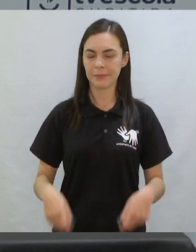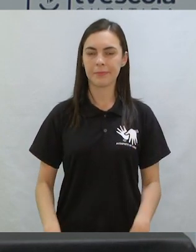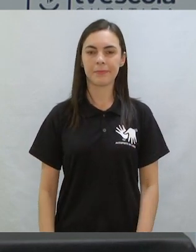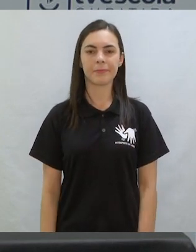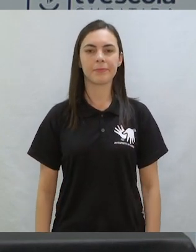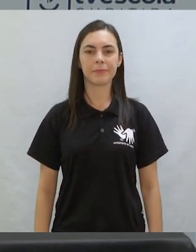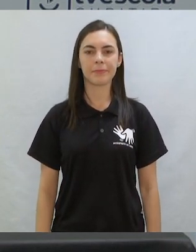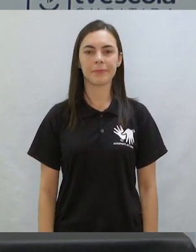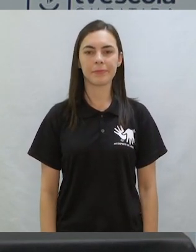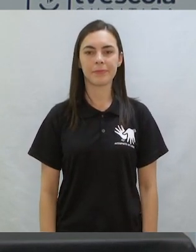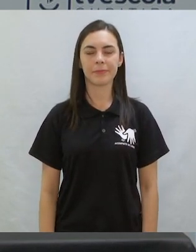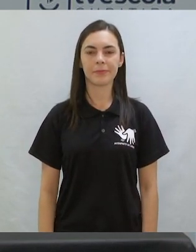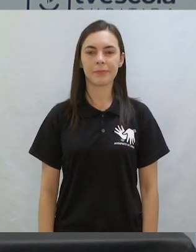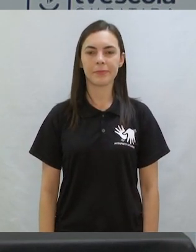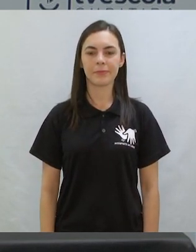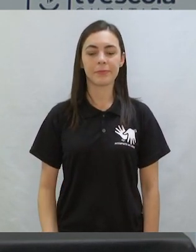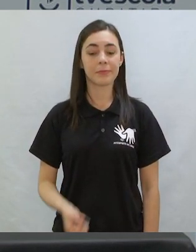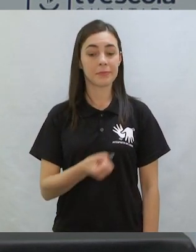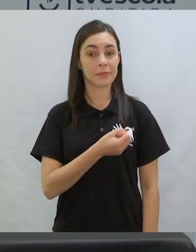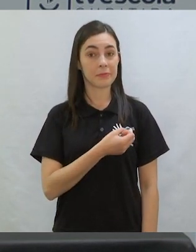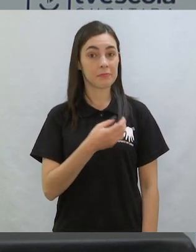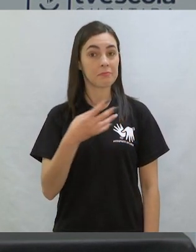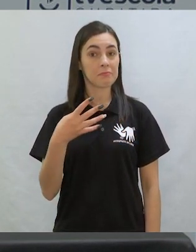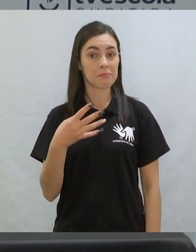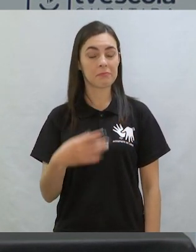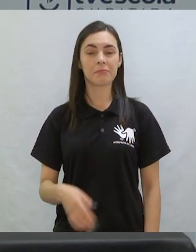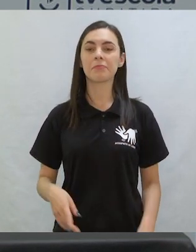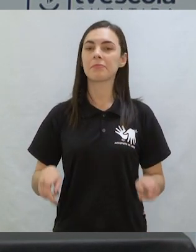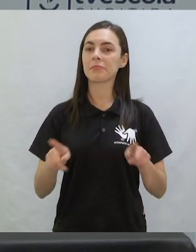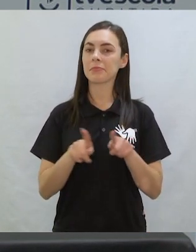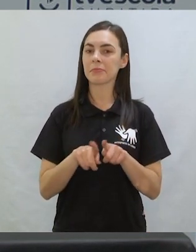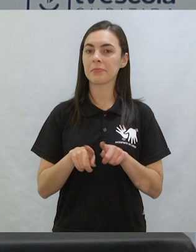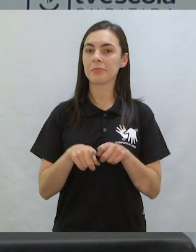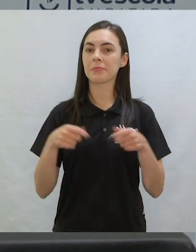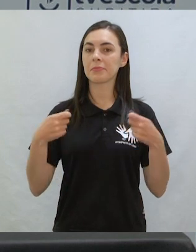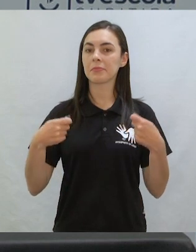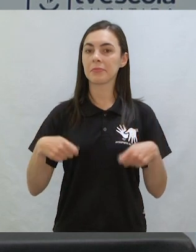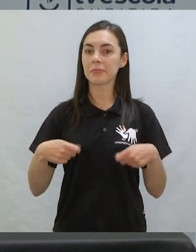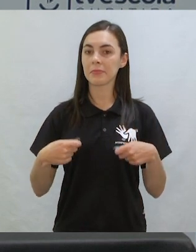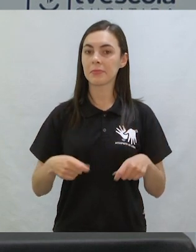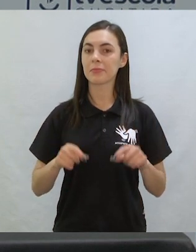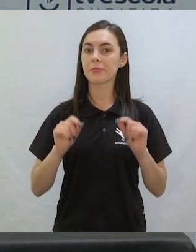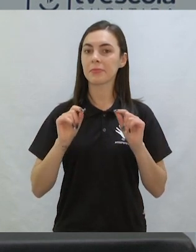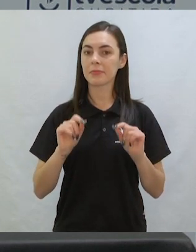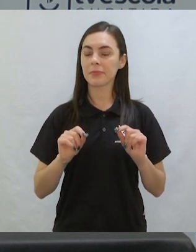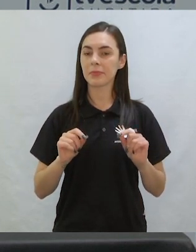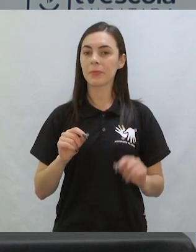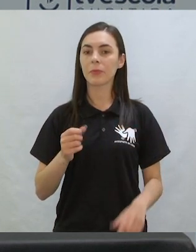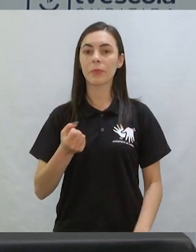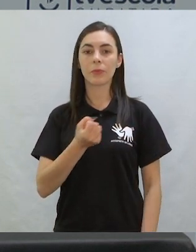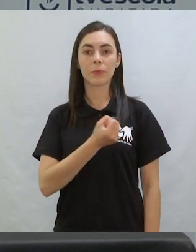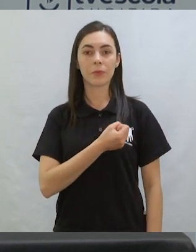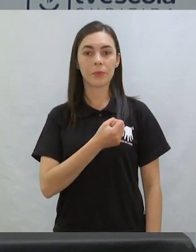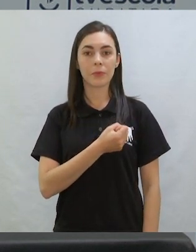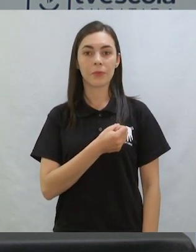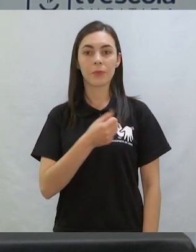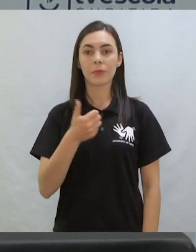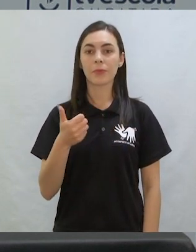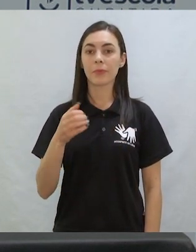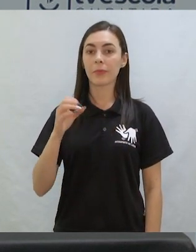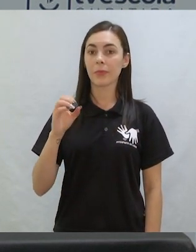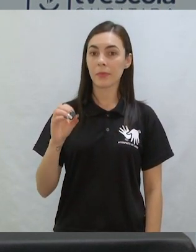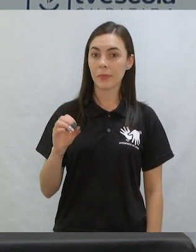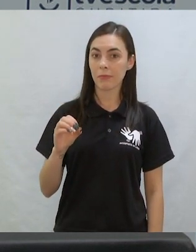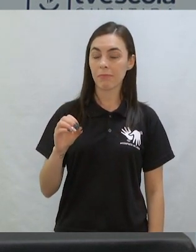4. Olhem aqui, número 4. E nós vamos precisar de novo do